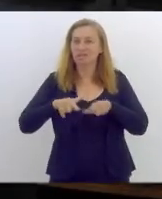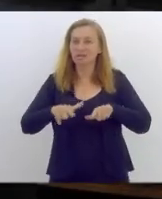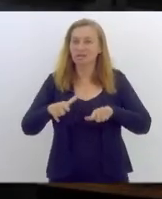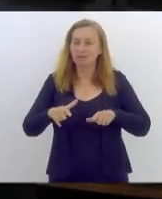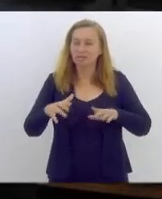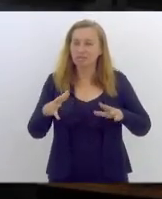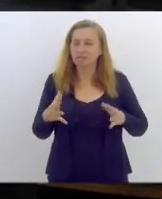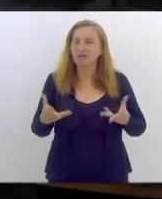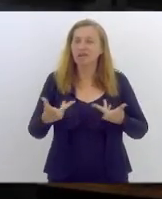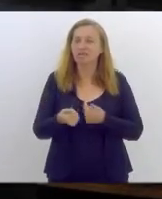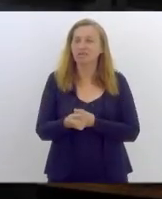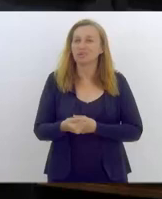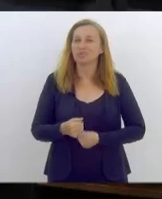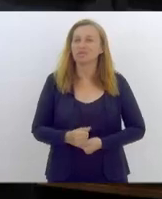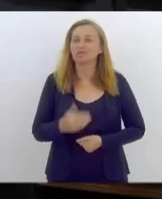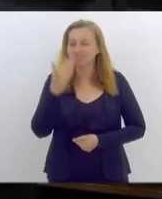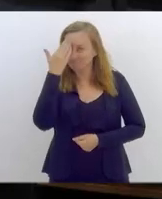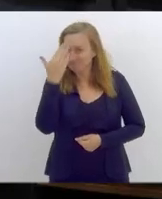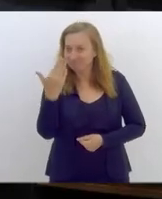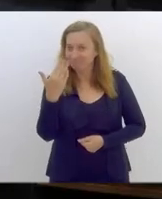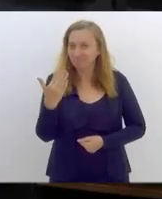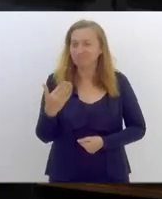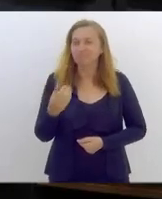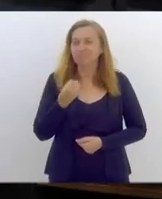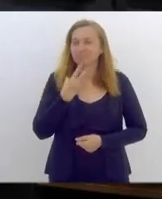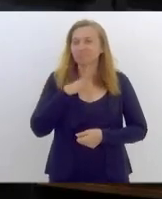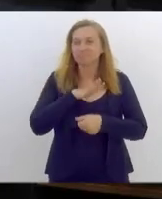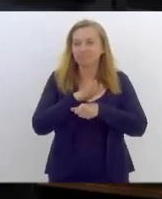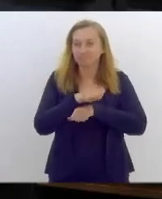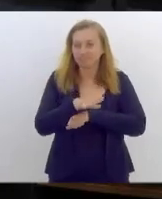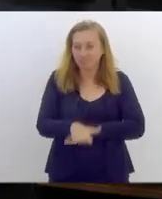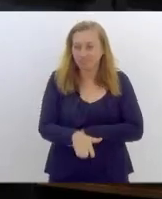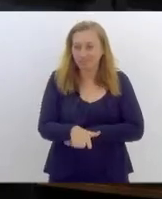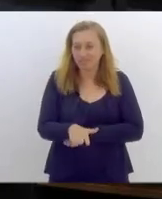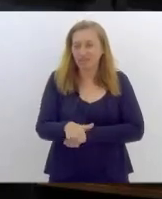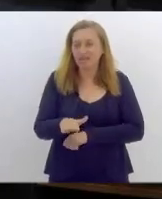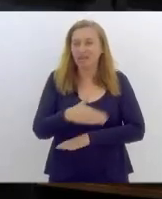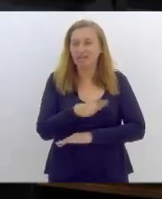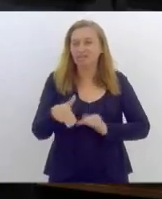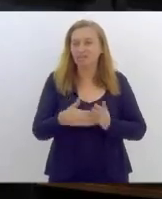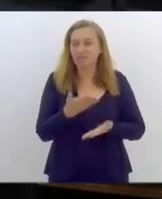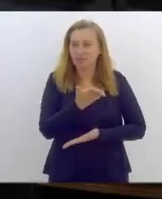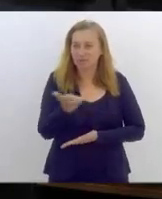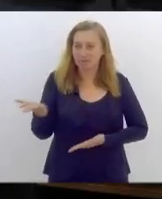tão fundamental. Muito obrigada, uma boa tarde a todos,